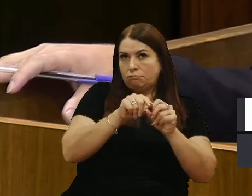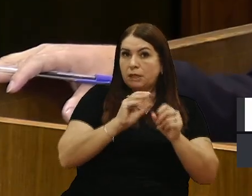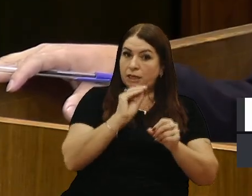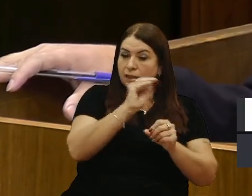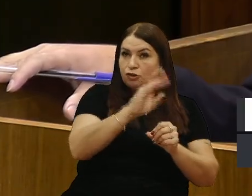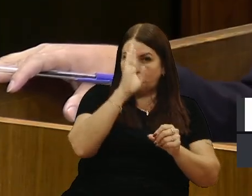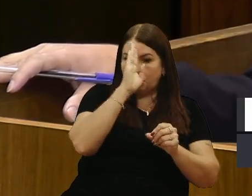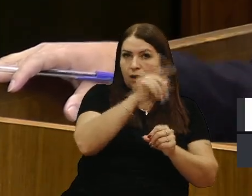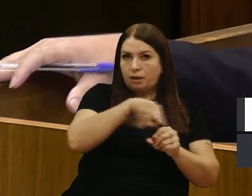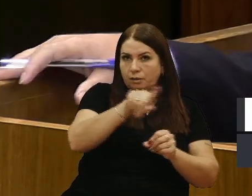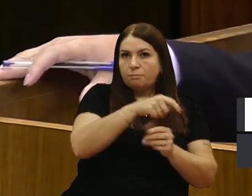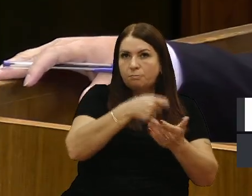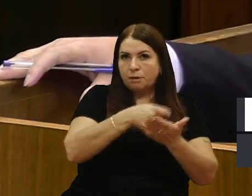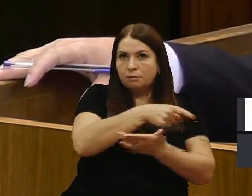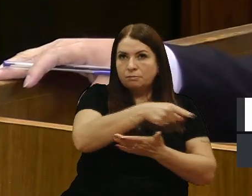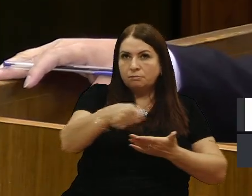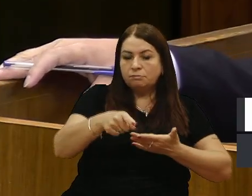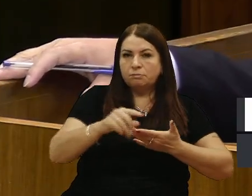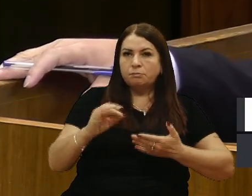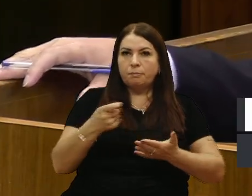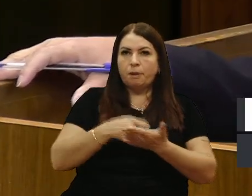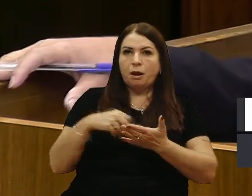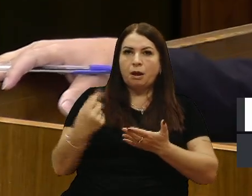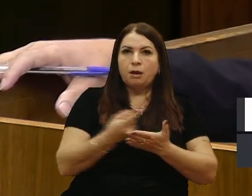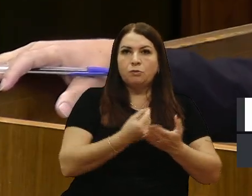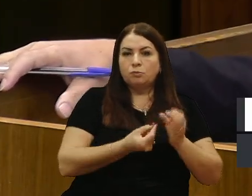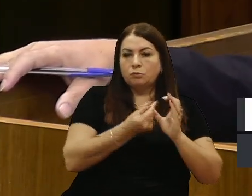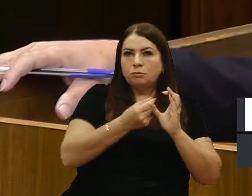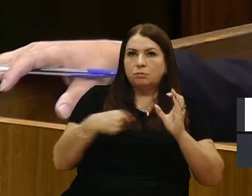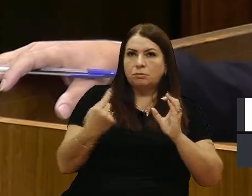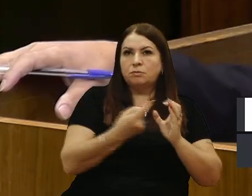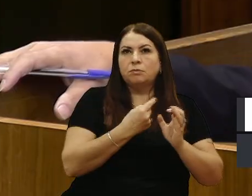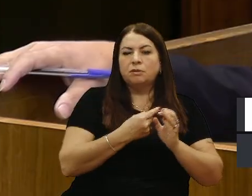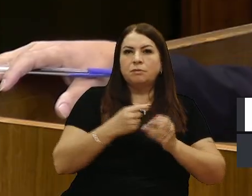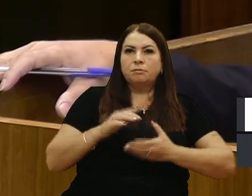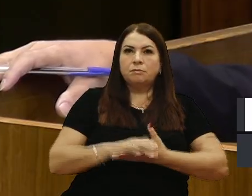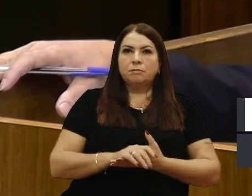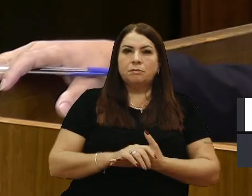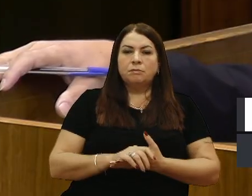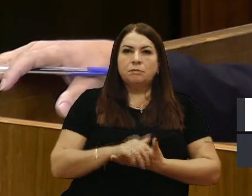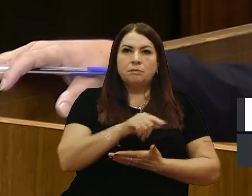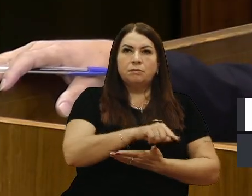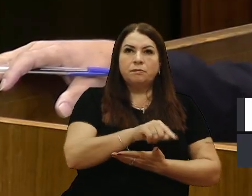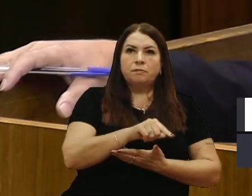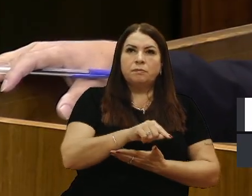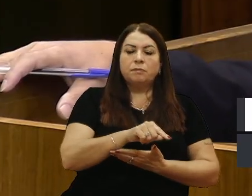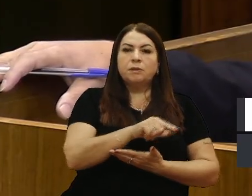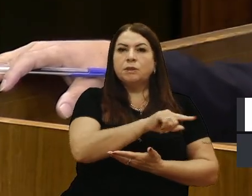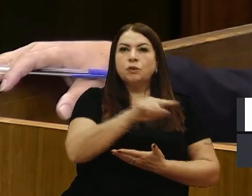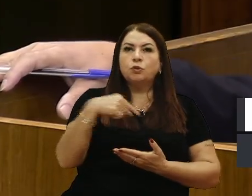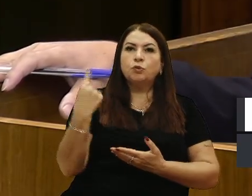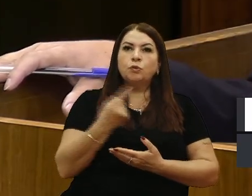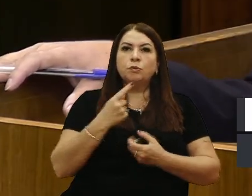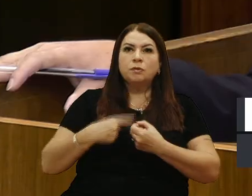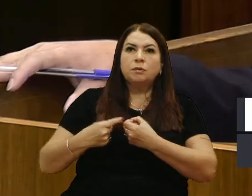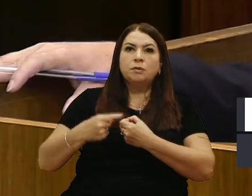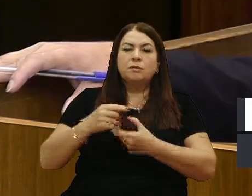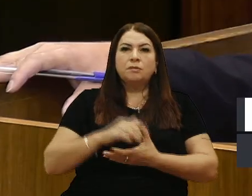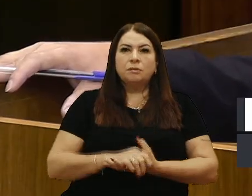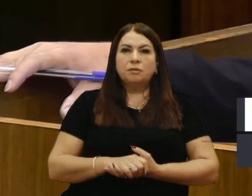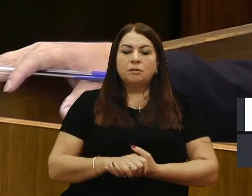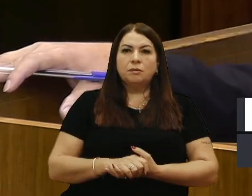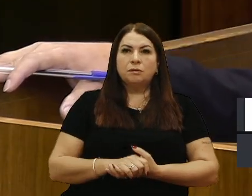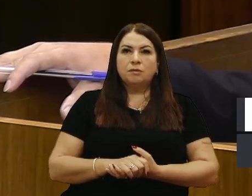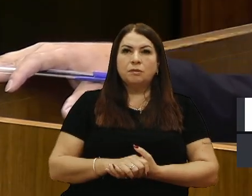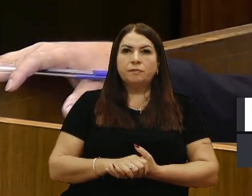para custear todos os serviços básicos de saúde da nossa cidade de Caxias do